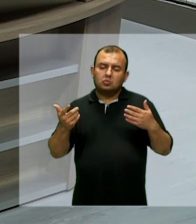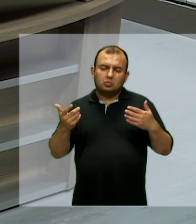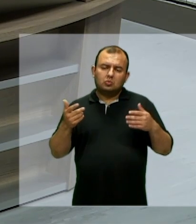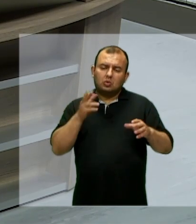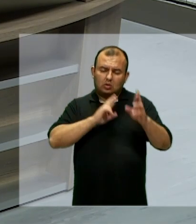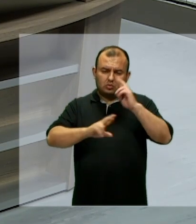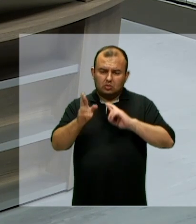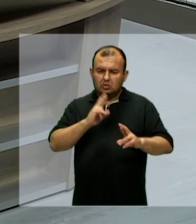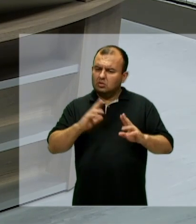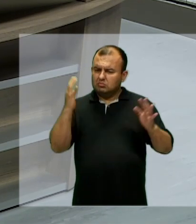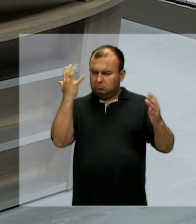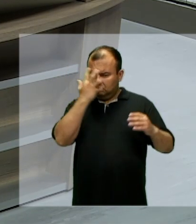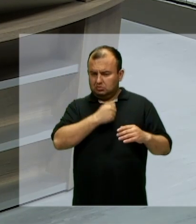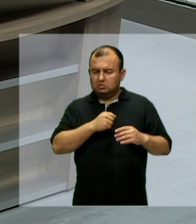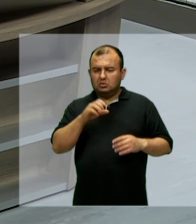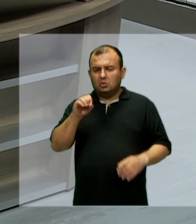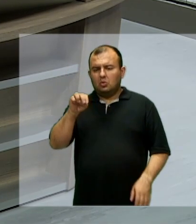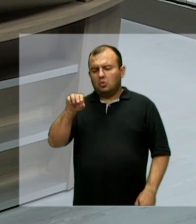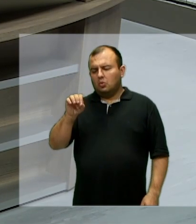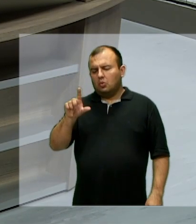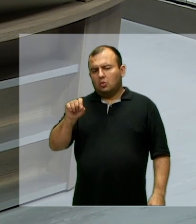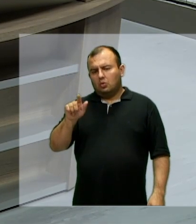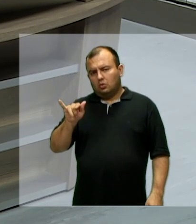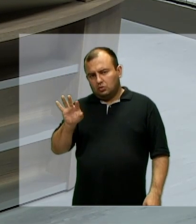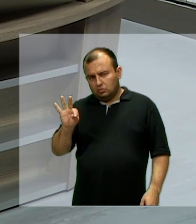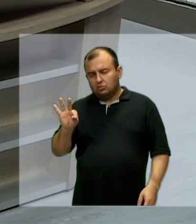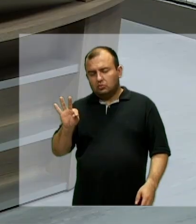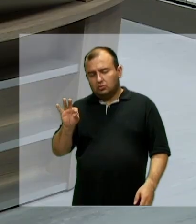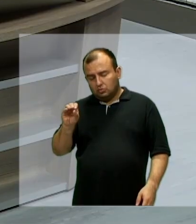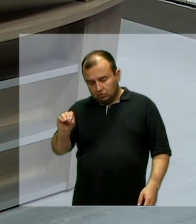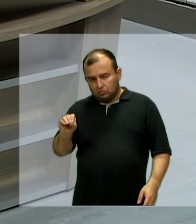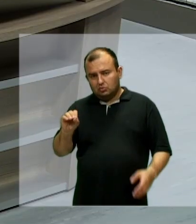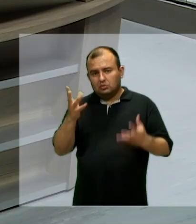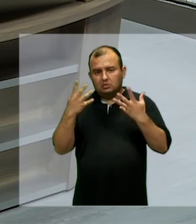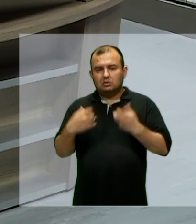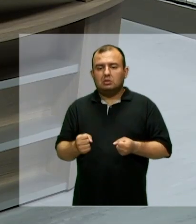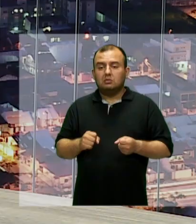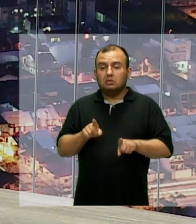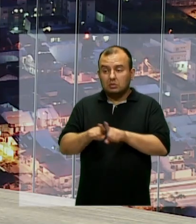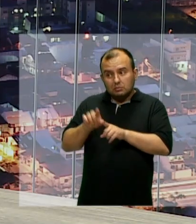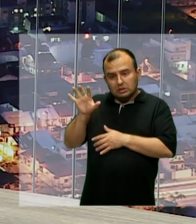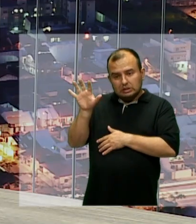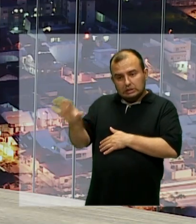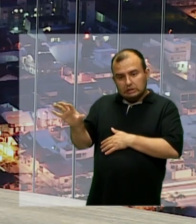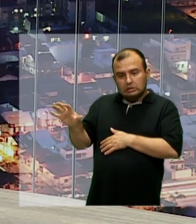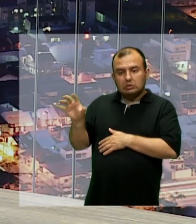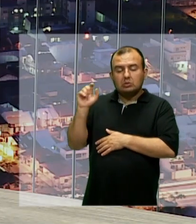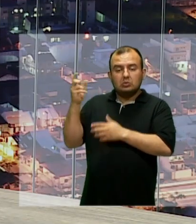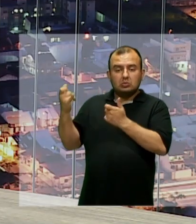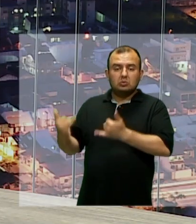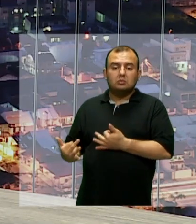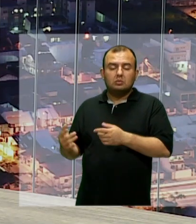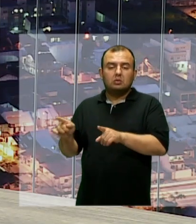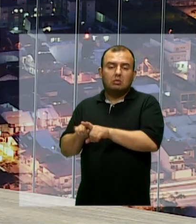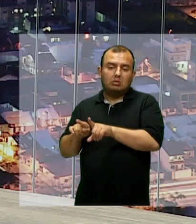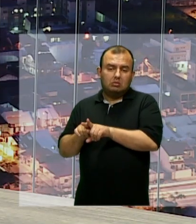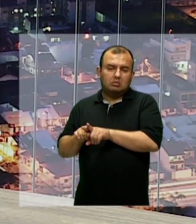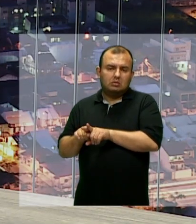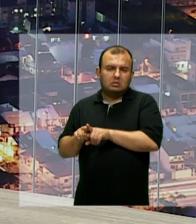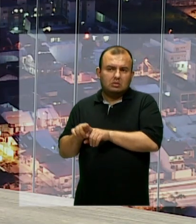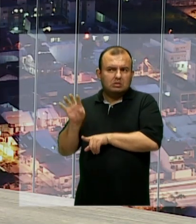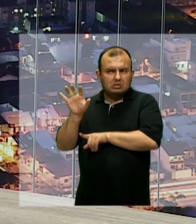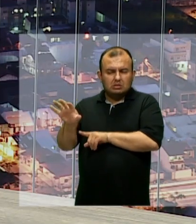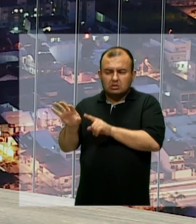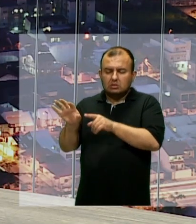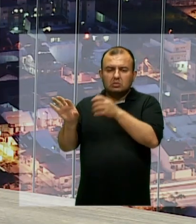oncológicos bastante aceitáveis. E nesse sentido também, o que o senhor falou ali a